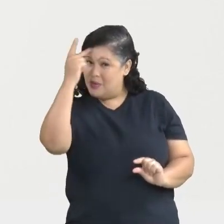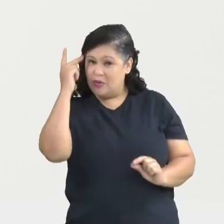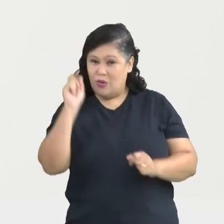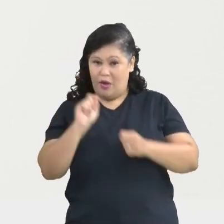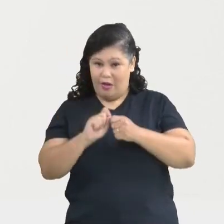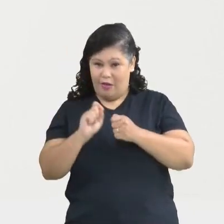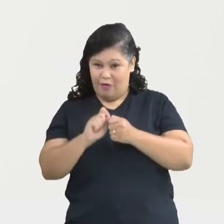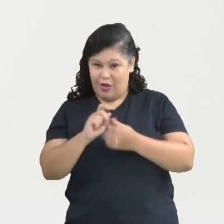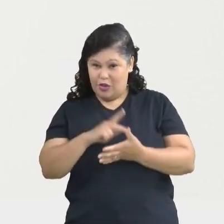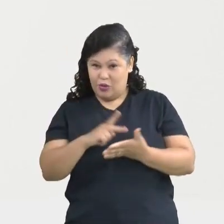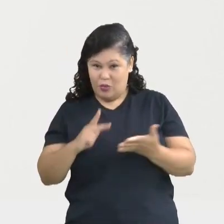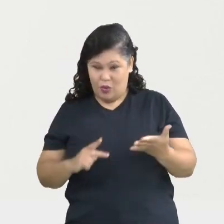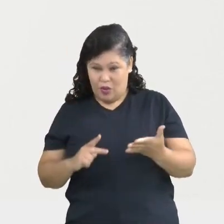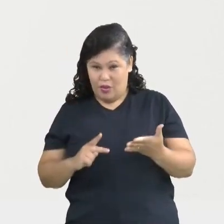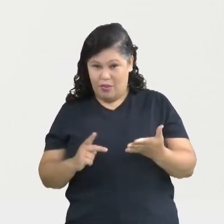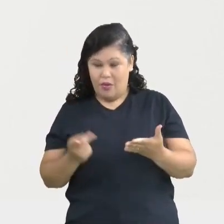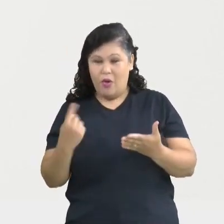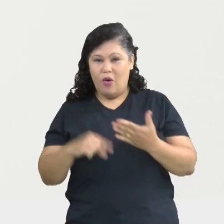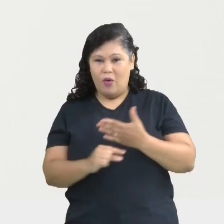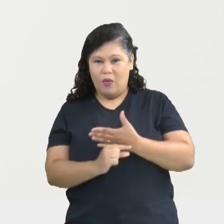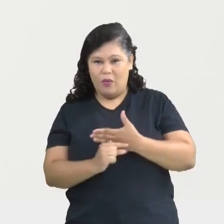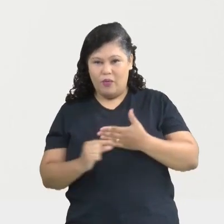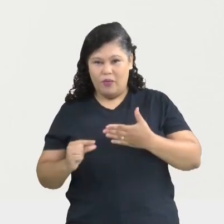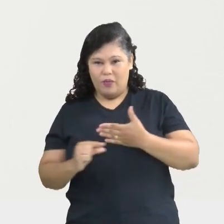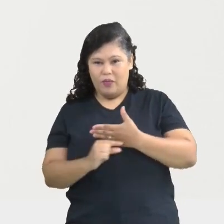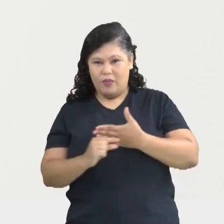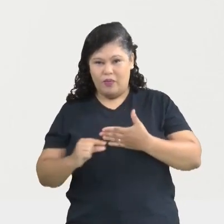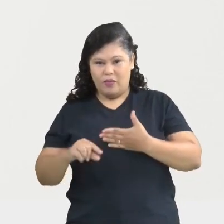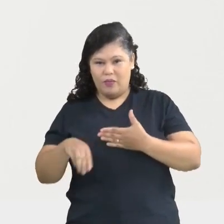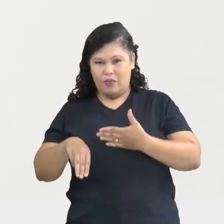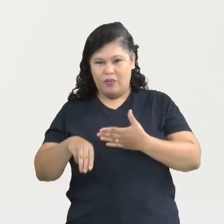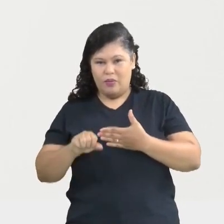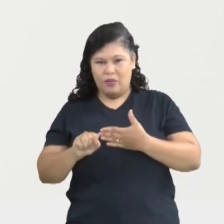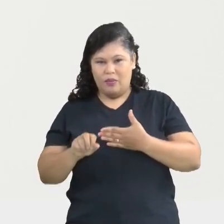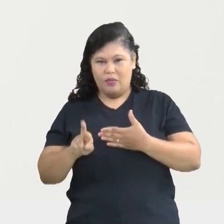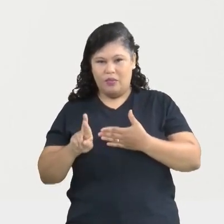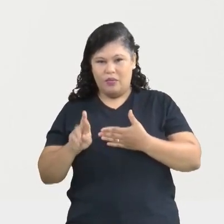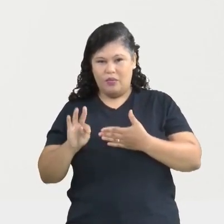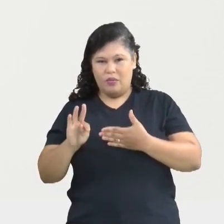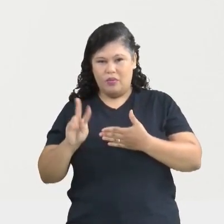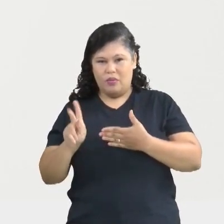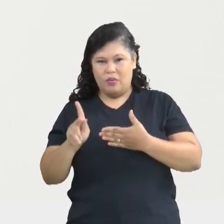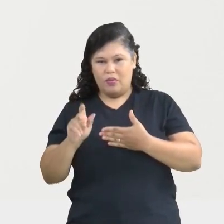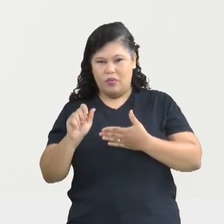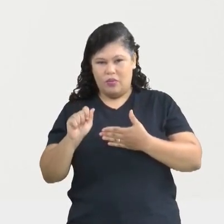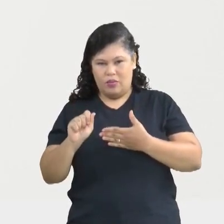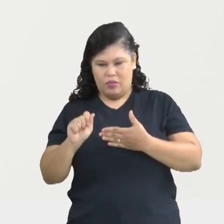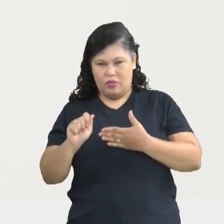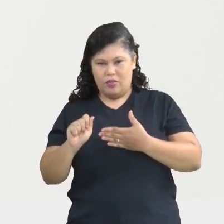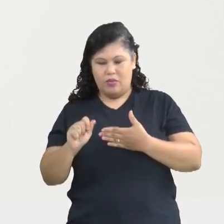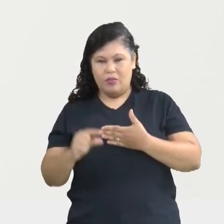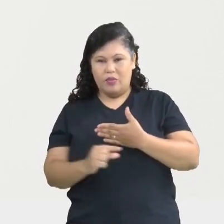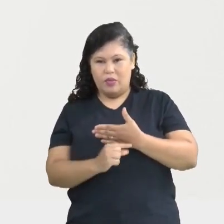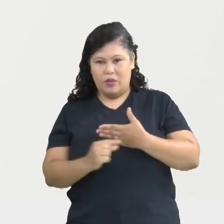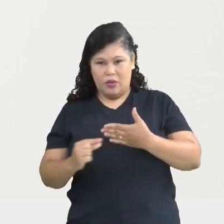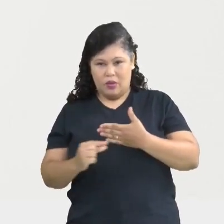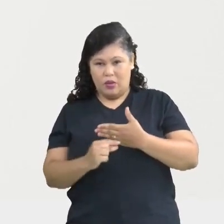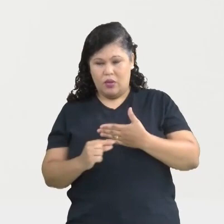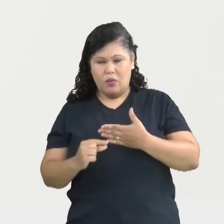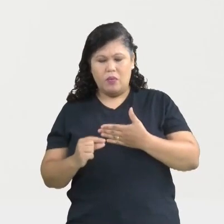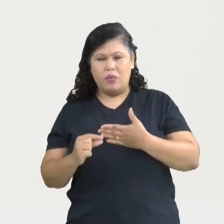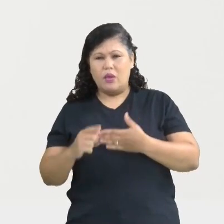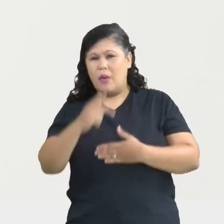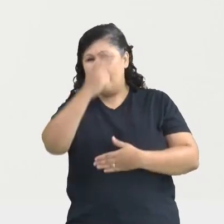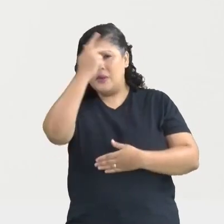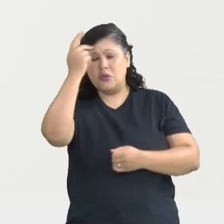da autora deste poema é Marta Medeiros. Quem escreve o poema é o